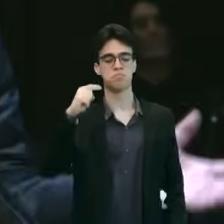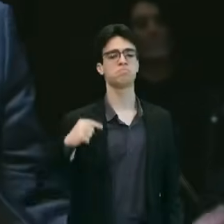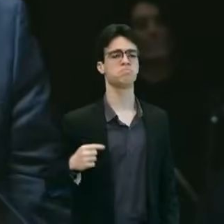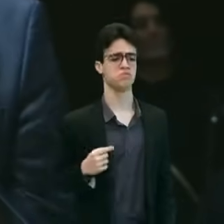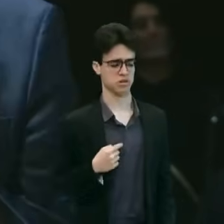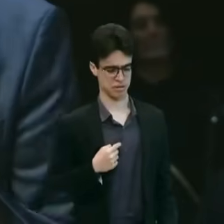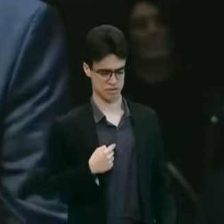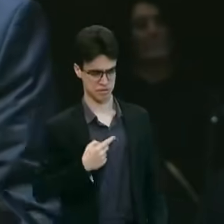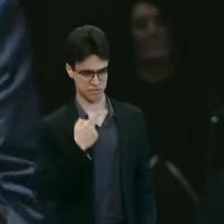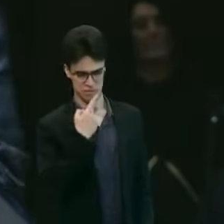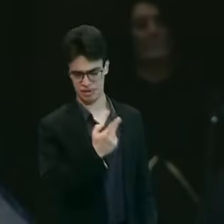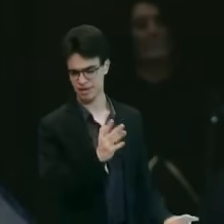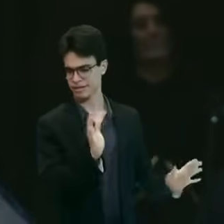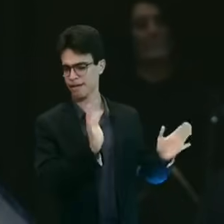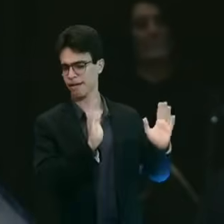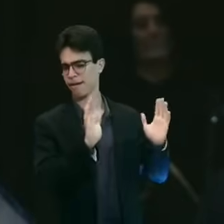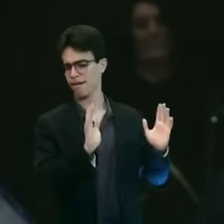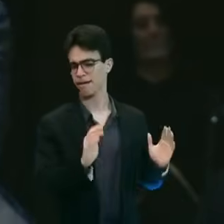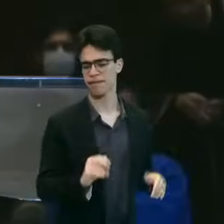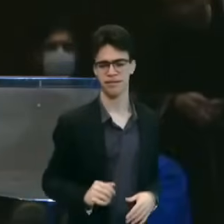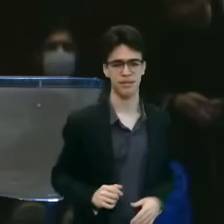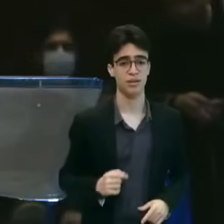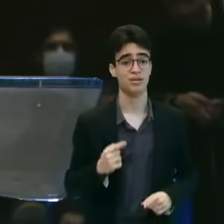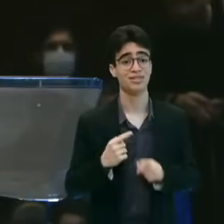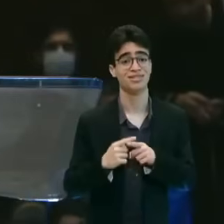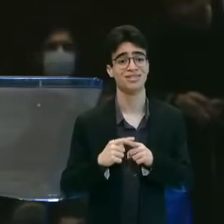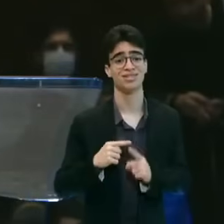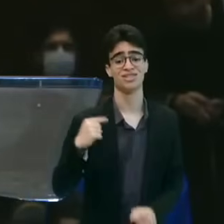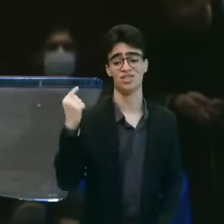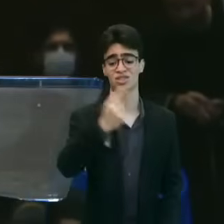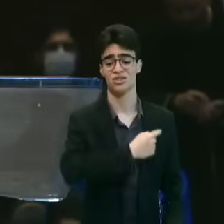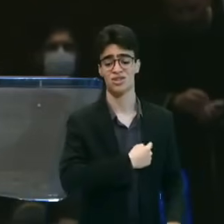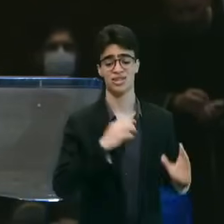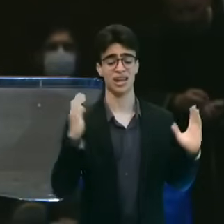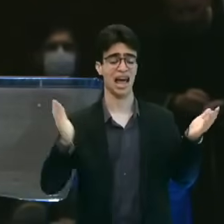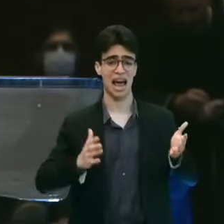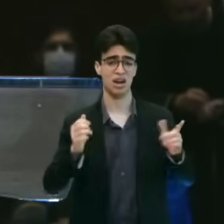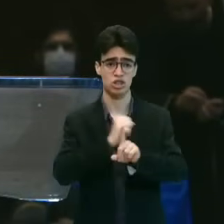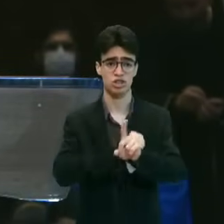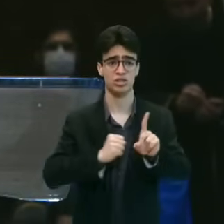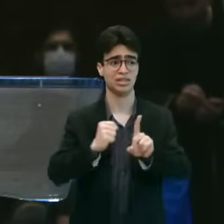para nada e para ninguém, que faz com que a nossa sociedade seja o que é.